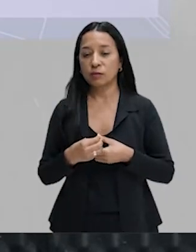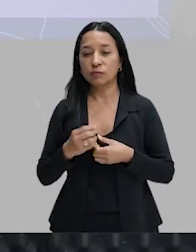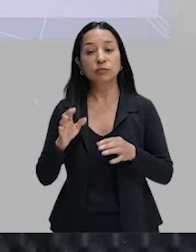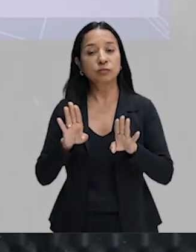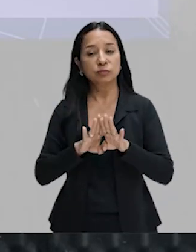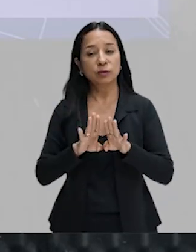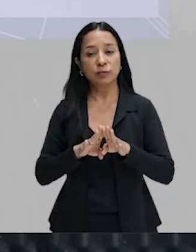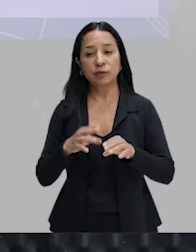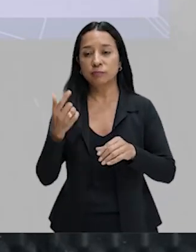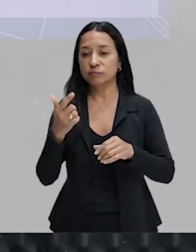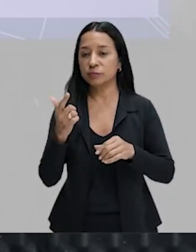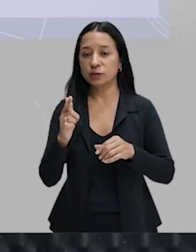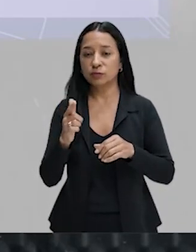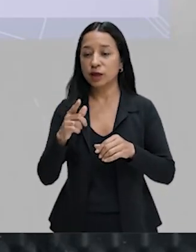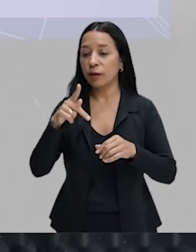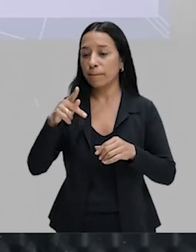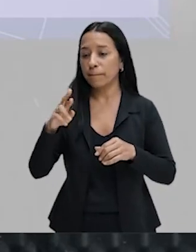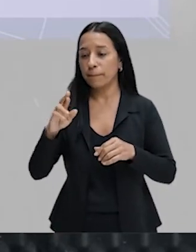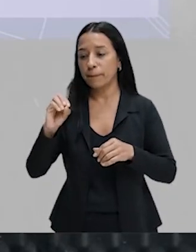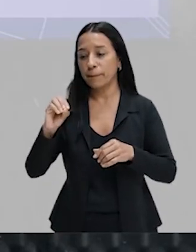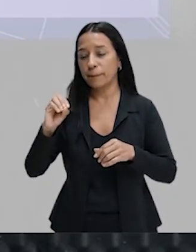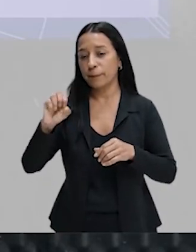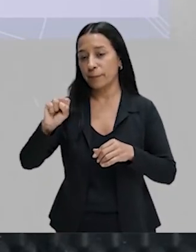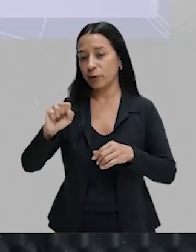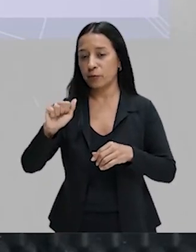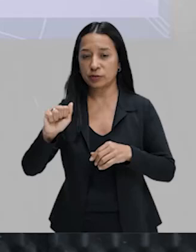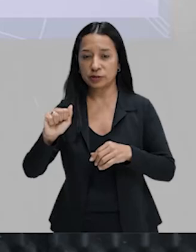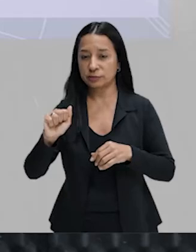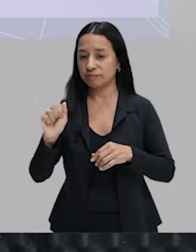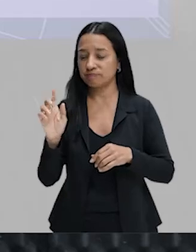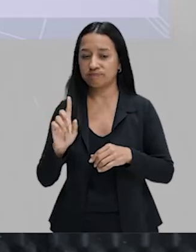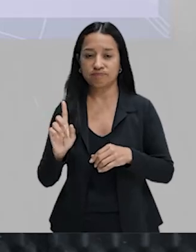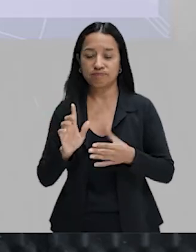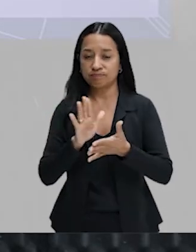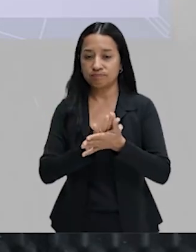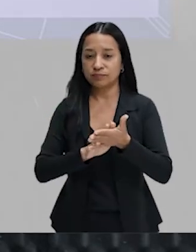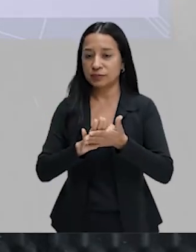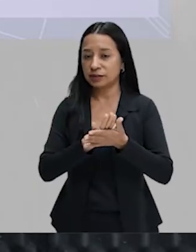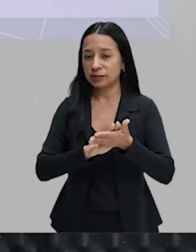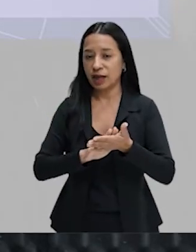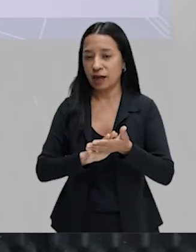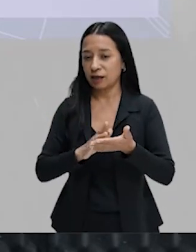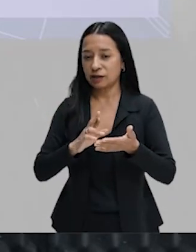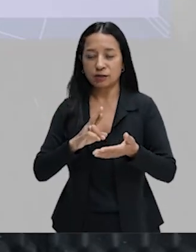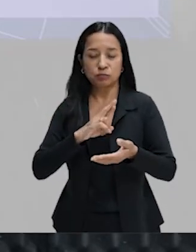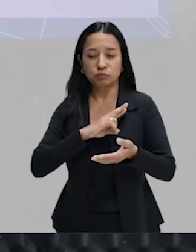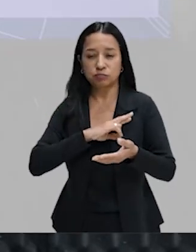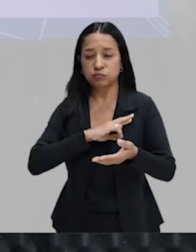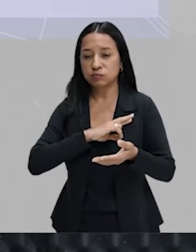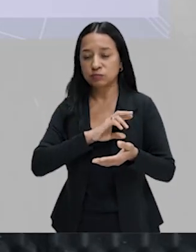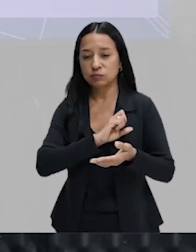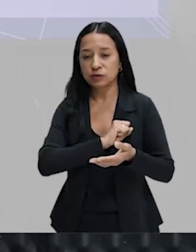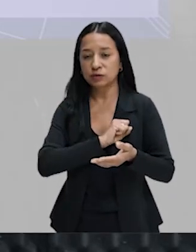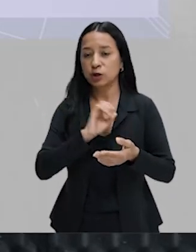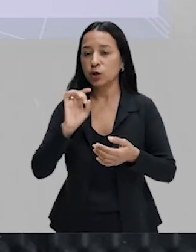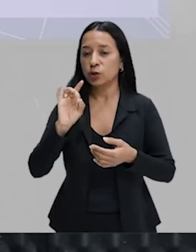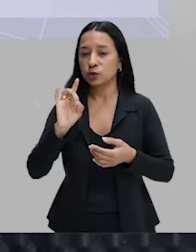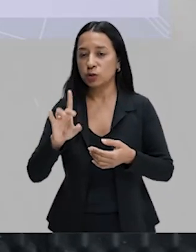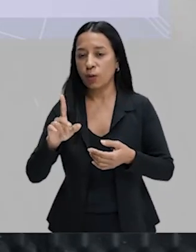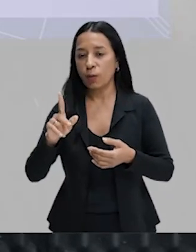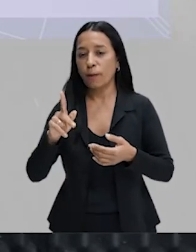não se tem prosa, não se tem nada de romance,